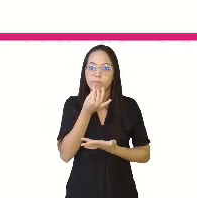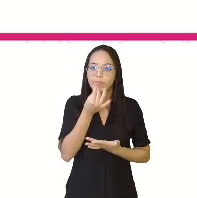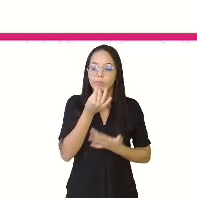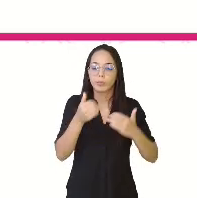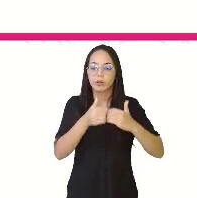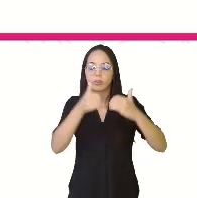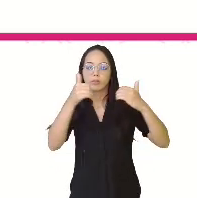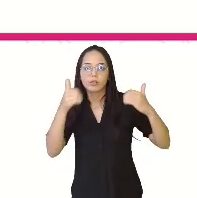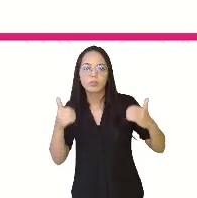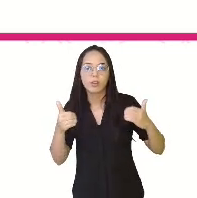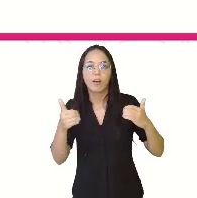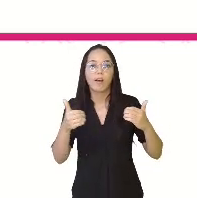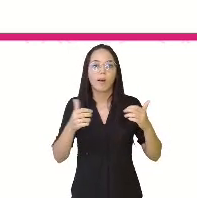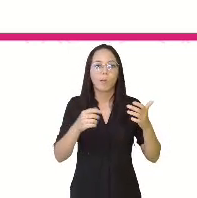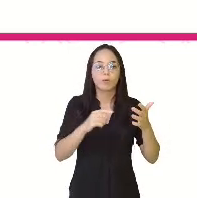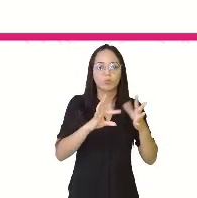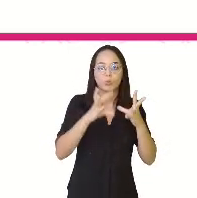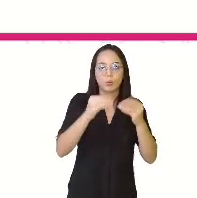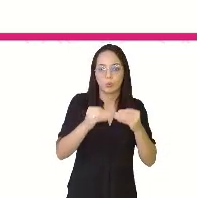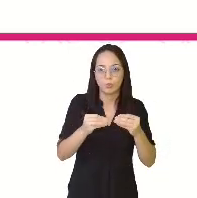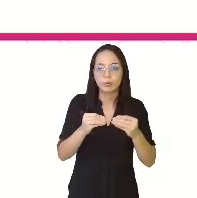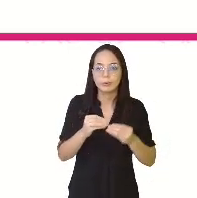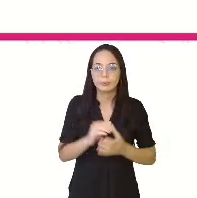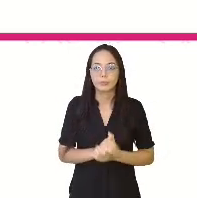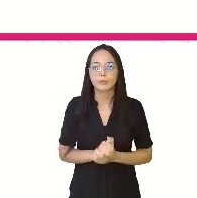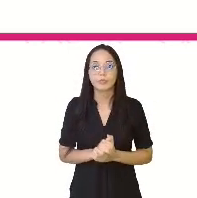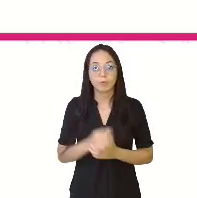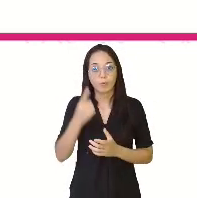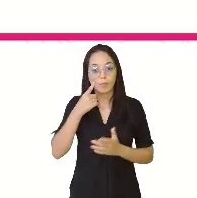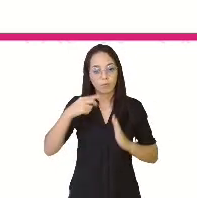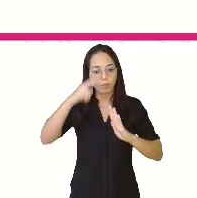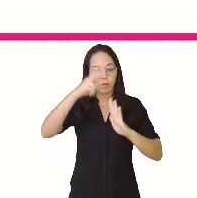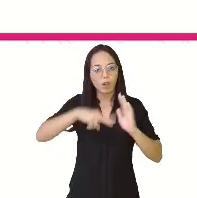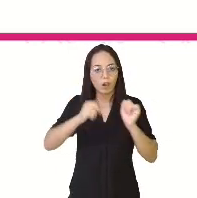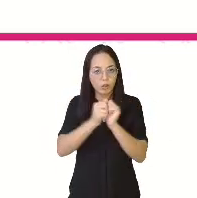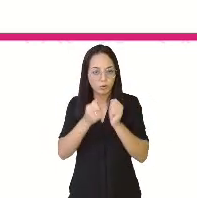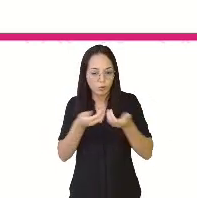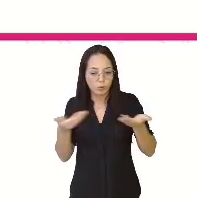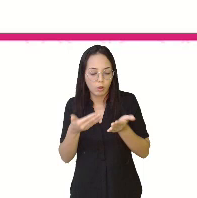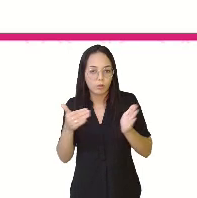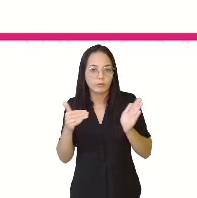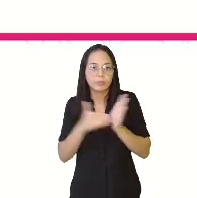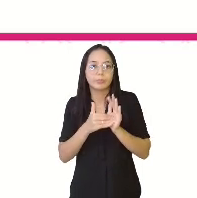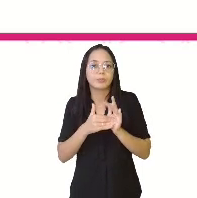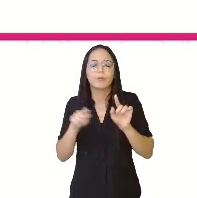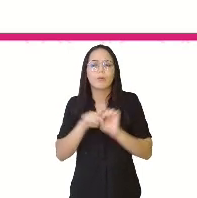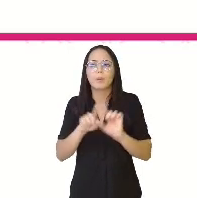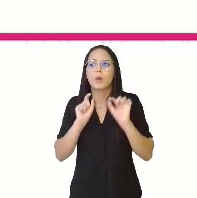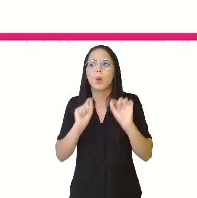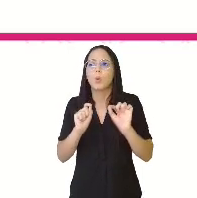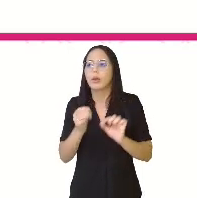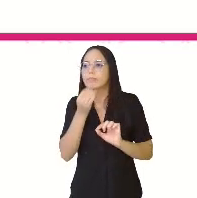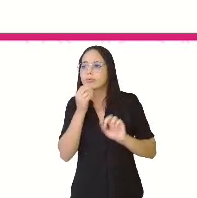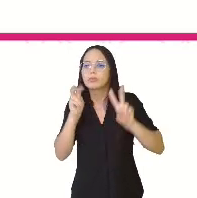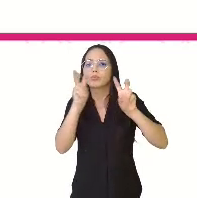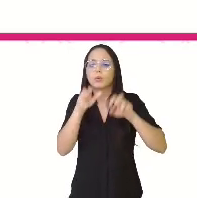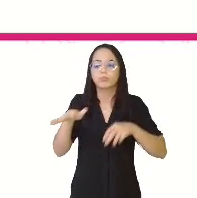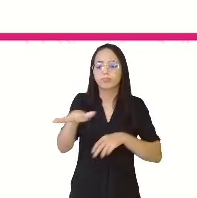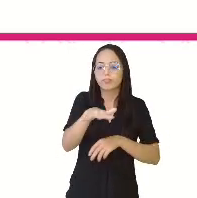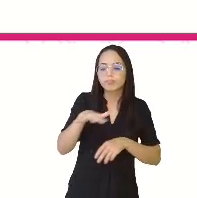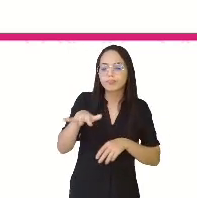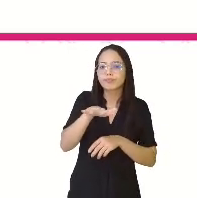divisão em atos, cenas ou quadros. Leia comigo agora, por favor, o último. Pelas indicações sobre o cenário